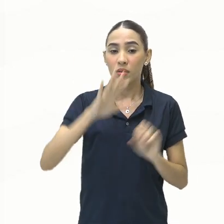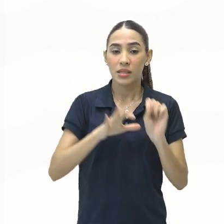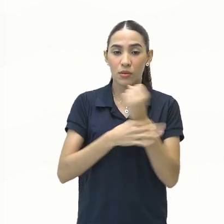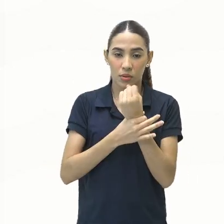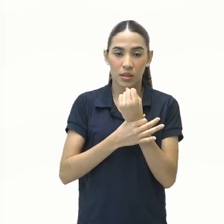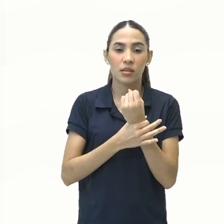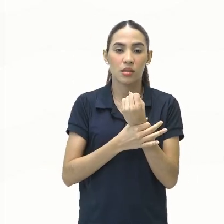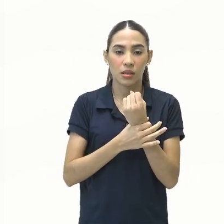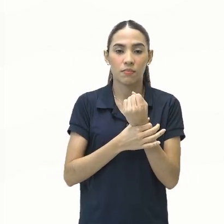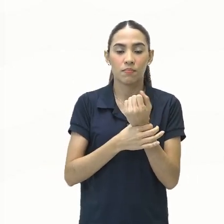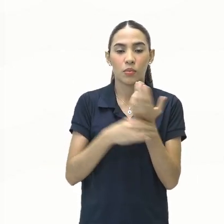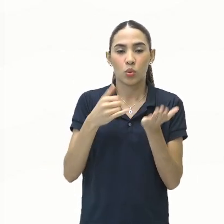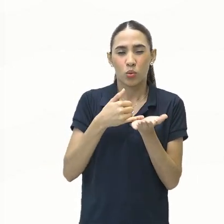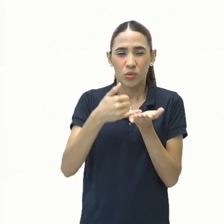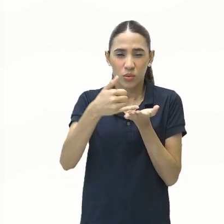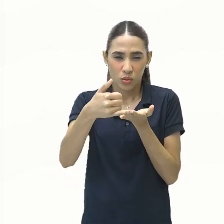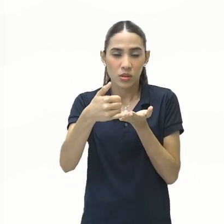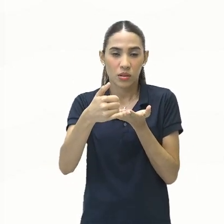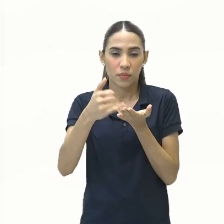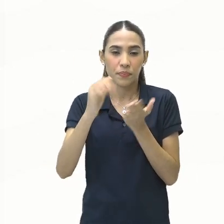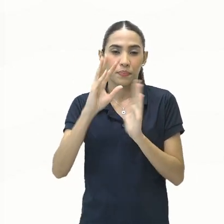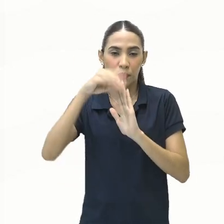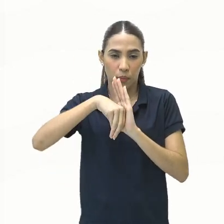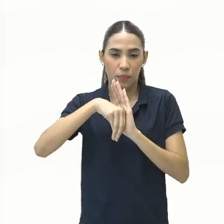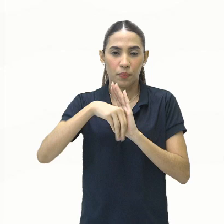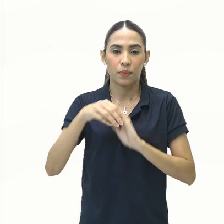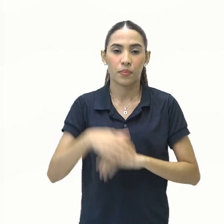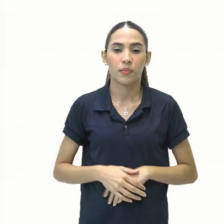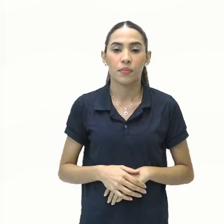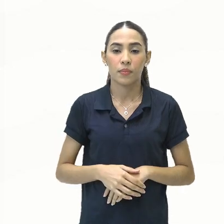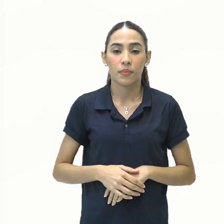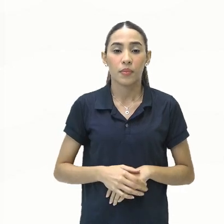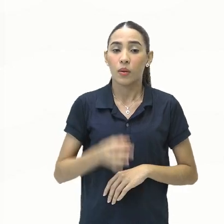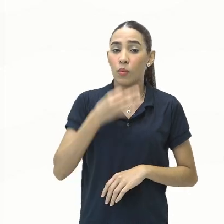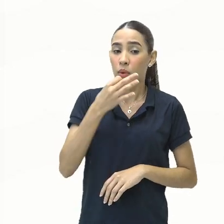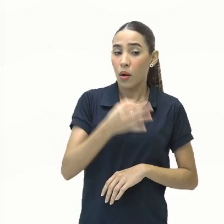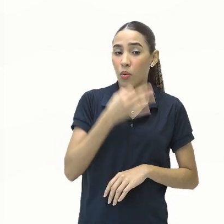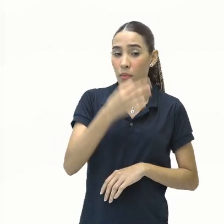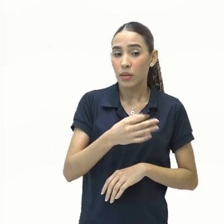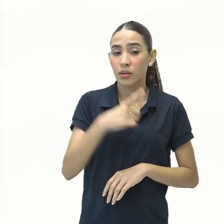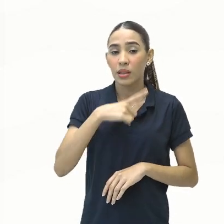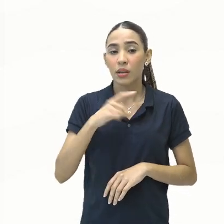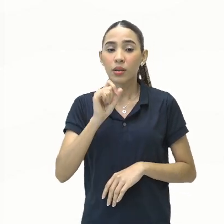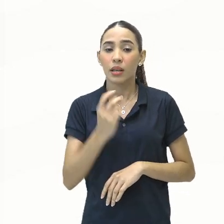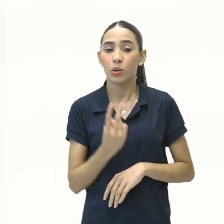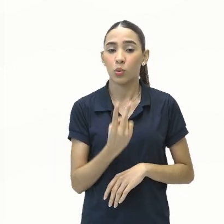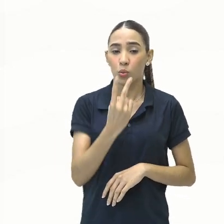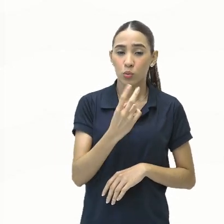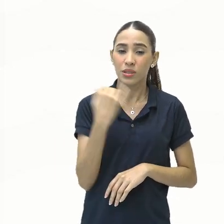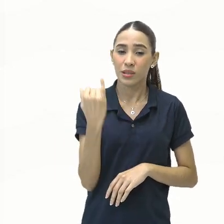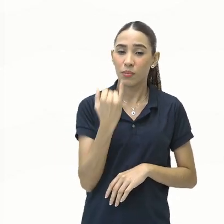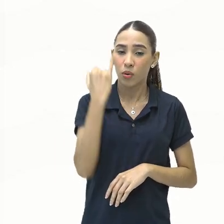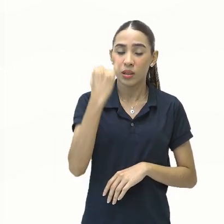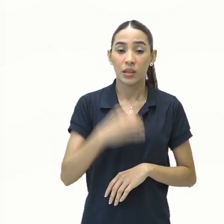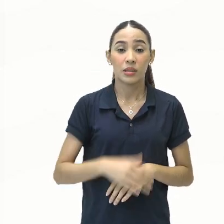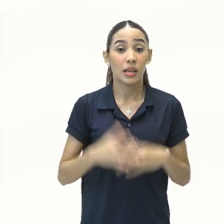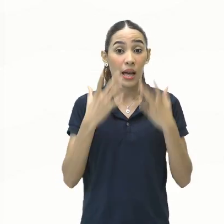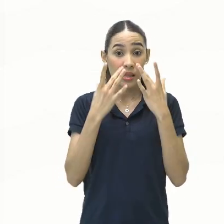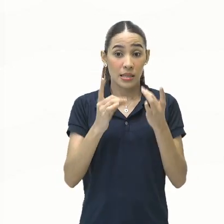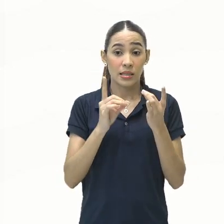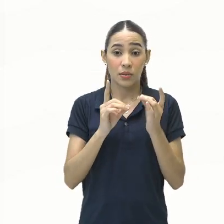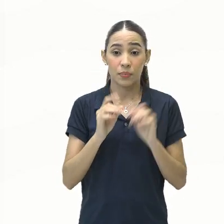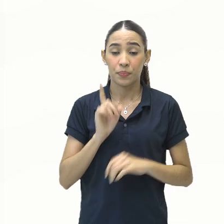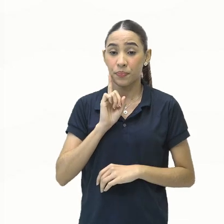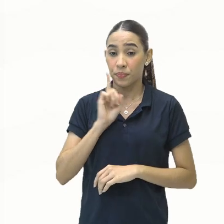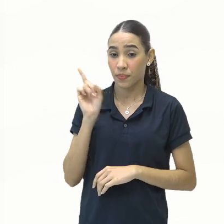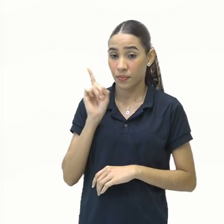tese apresentada lá na introdução. Um argumento é composto por duas partes. Atenção